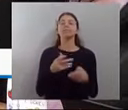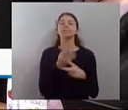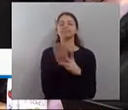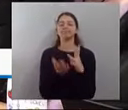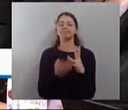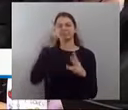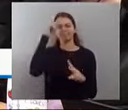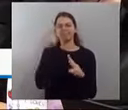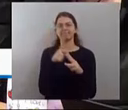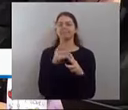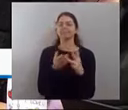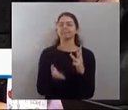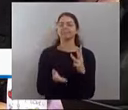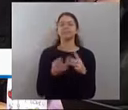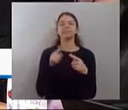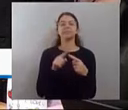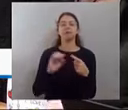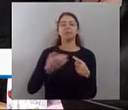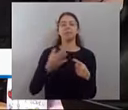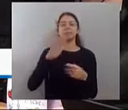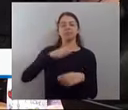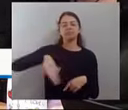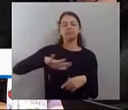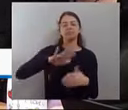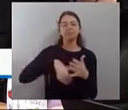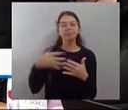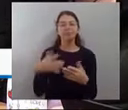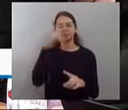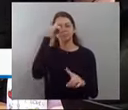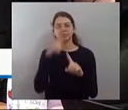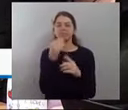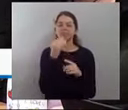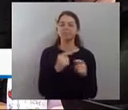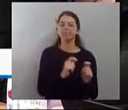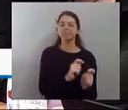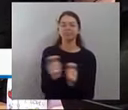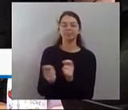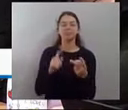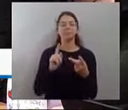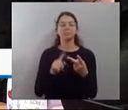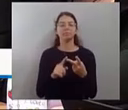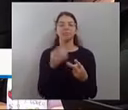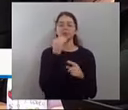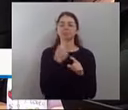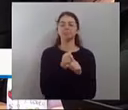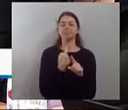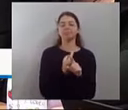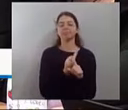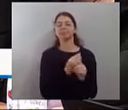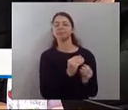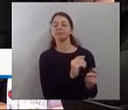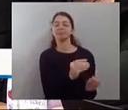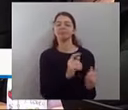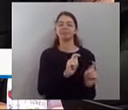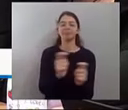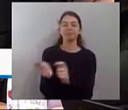específicos. Primeiro, planear o território para a transição alimentar. Segundo, a transição alimentar como vetor de coesão